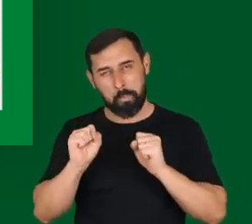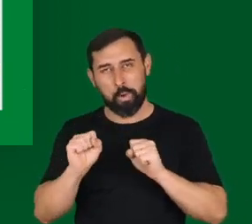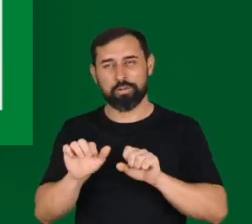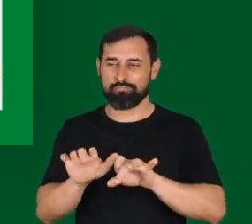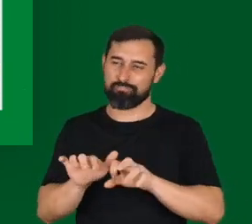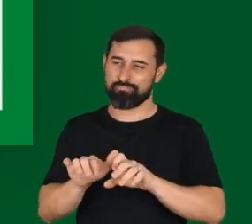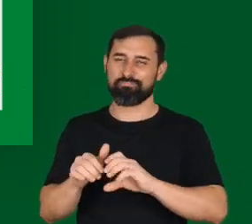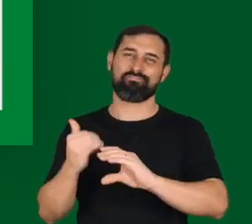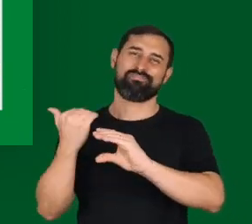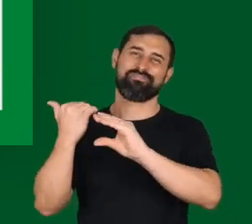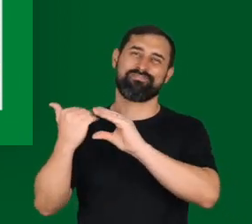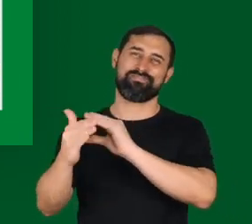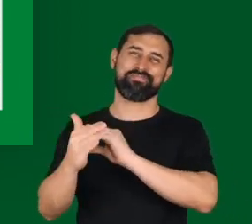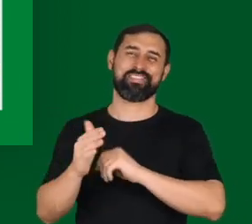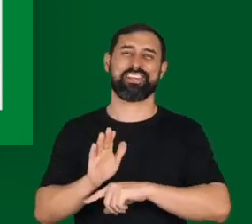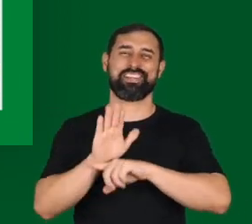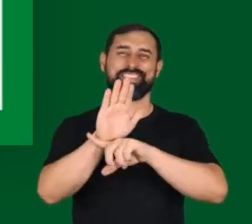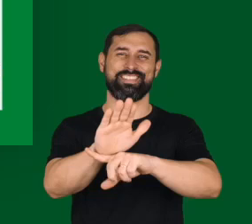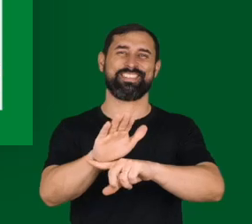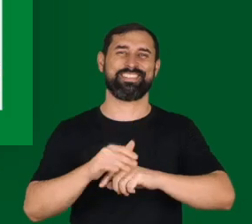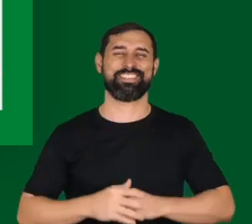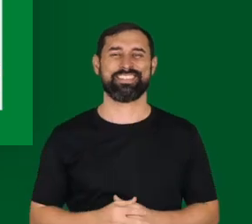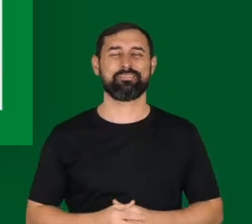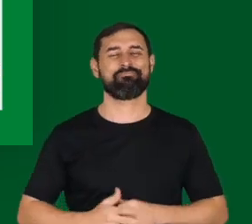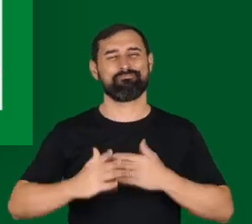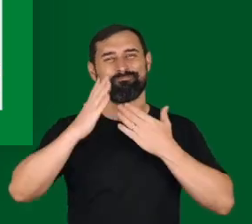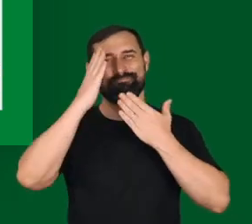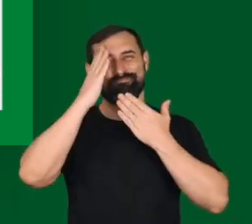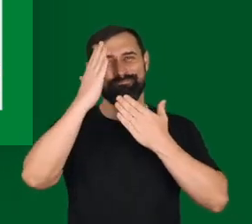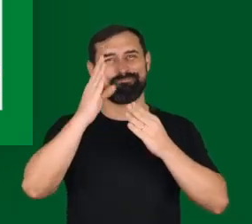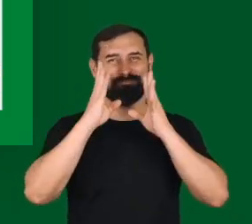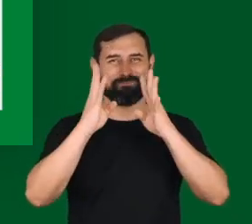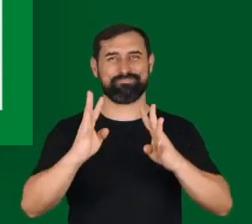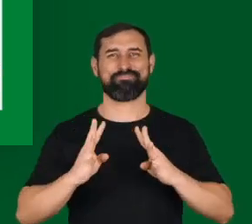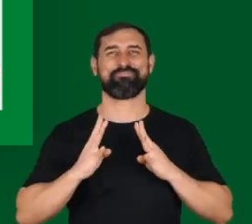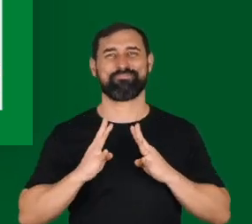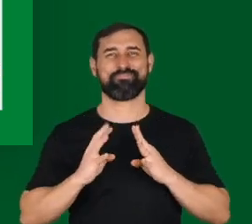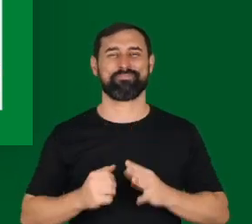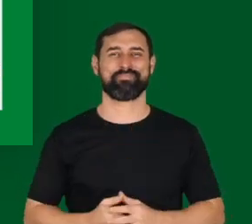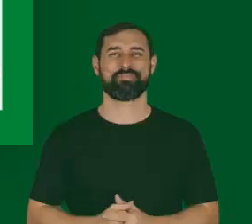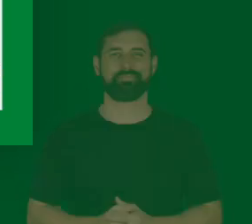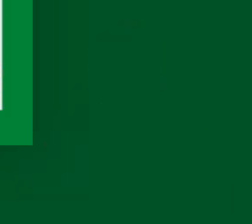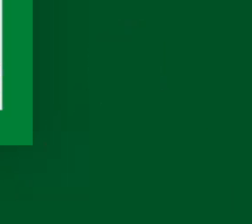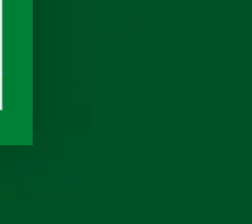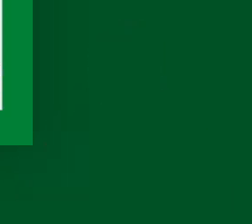tá? adm.nelsonmudf@gmail.com, e eu agradeço aí a atenção.